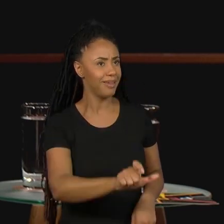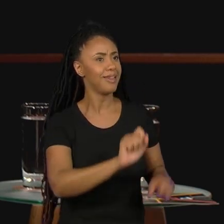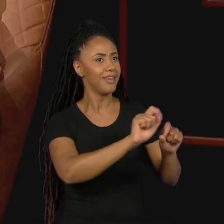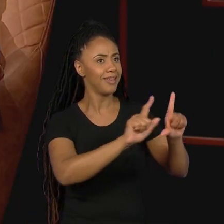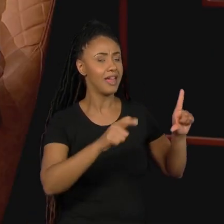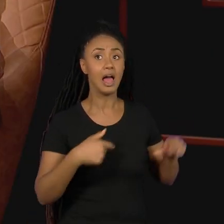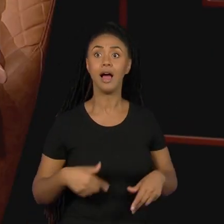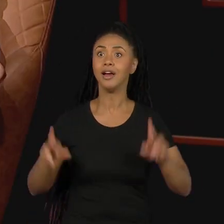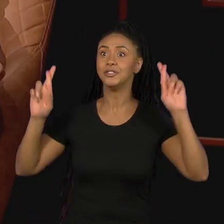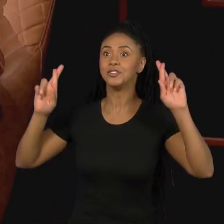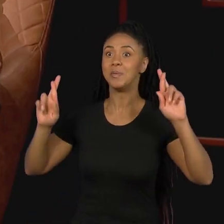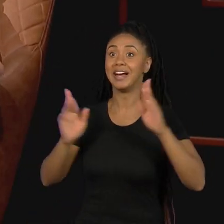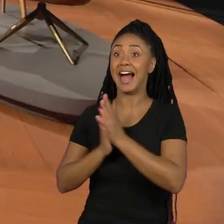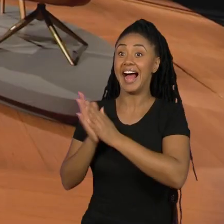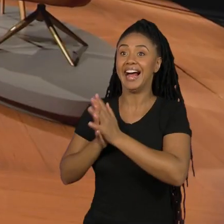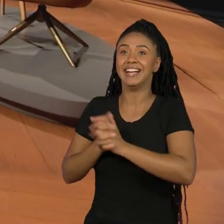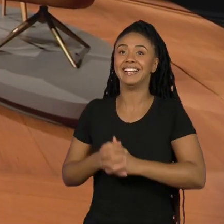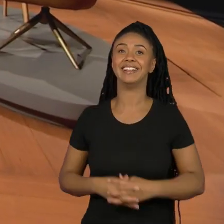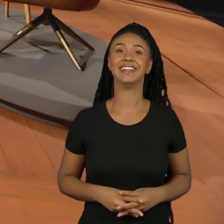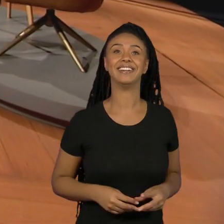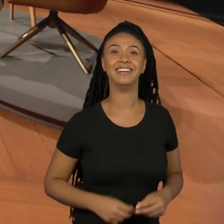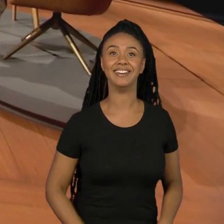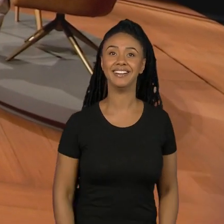Tomara. Ok. Ai.